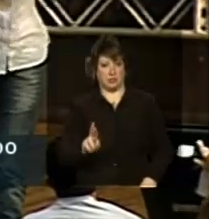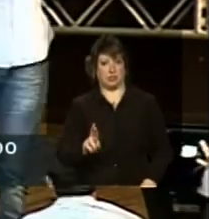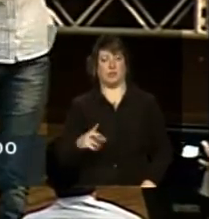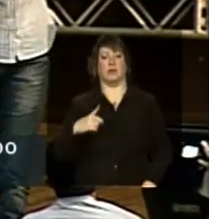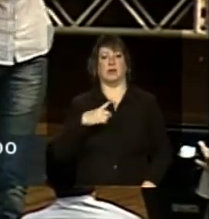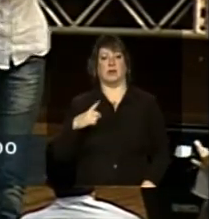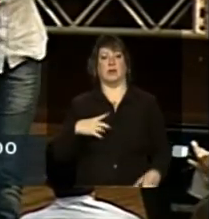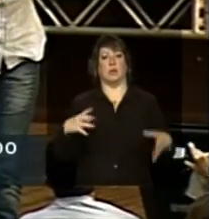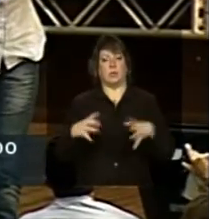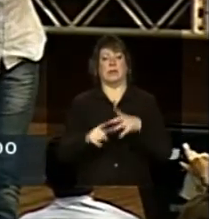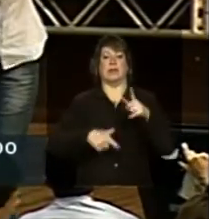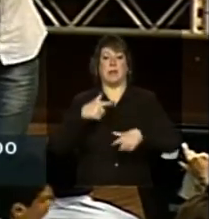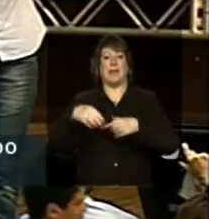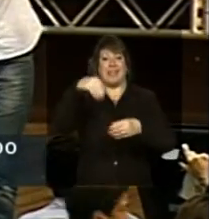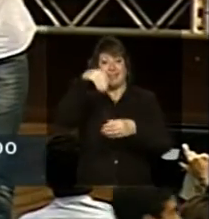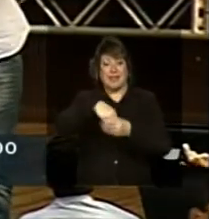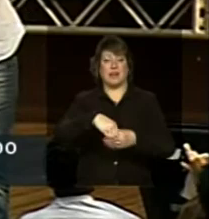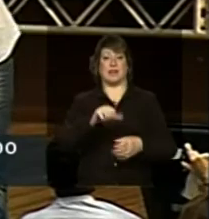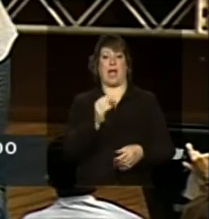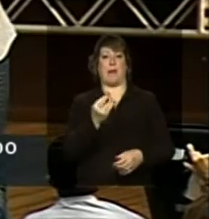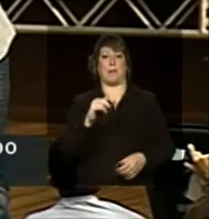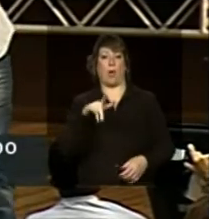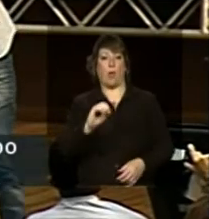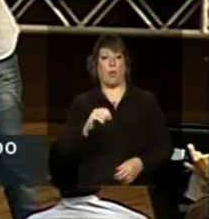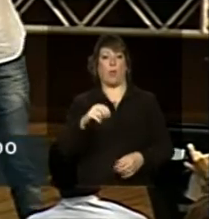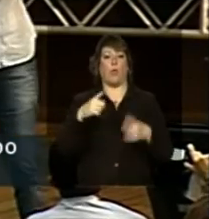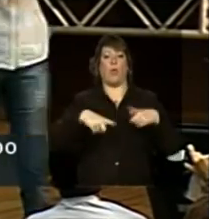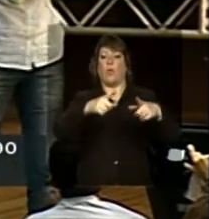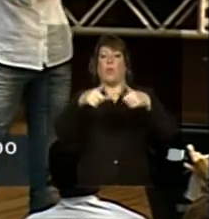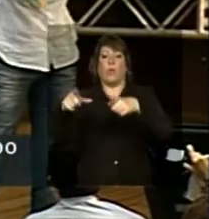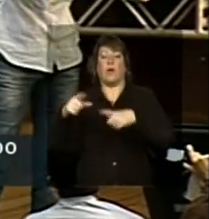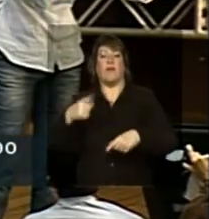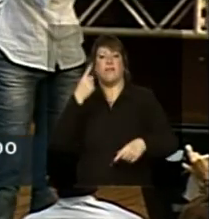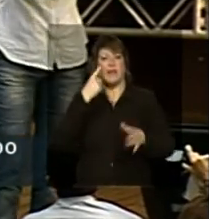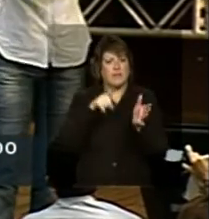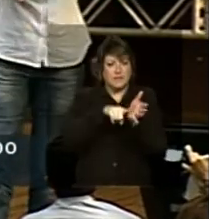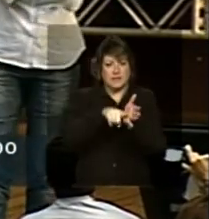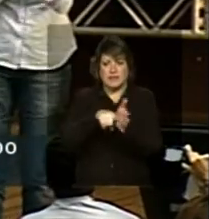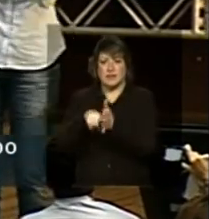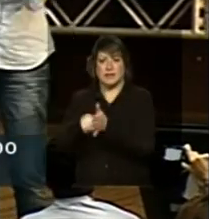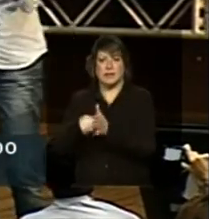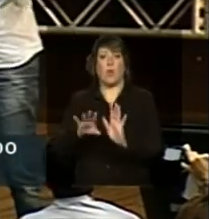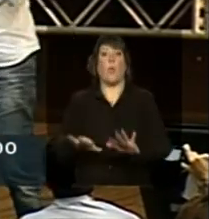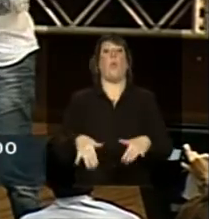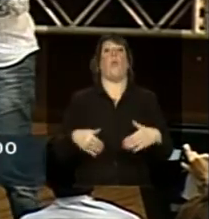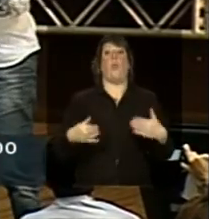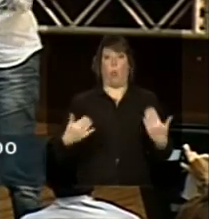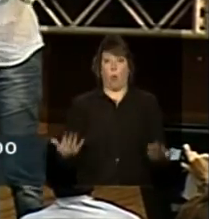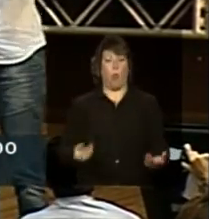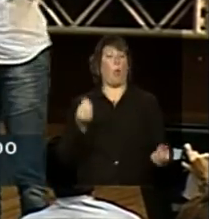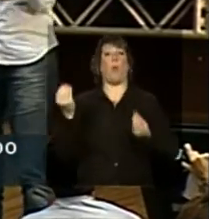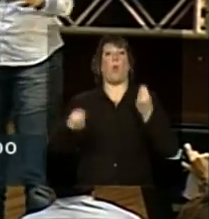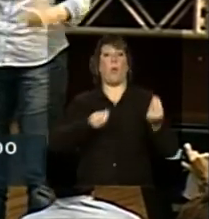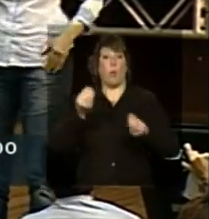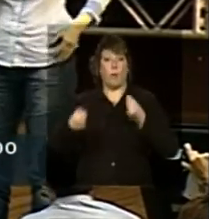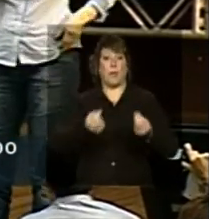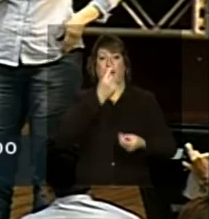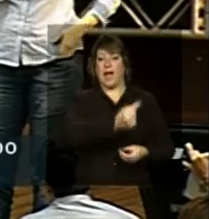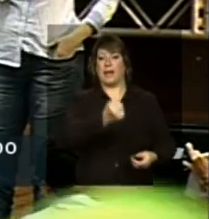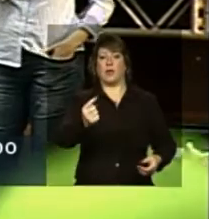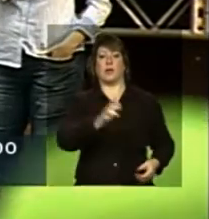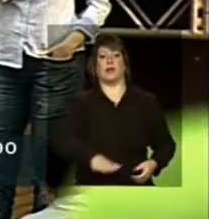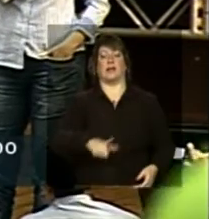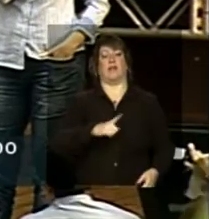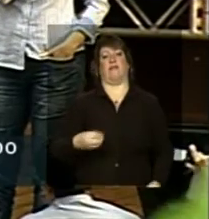juntos nos abrigos, nas unidades, para verificarmos qual a condição de cada uma